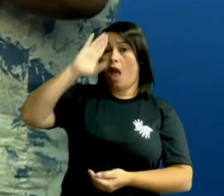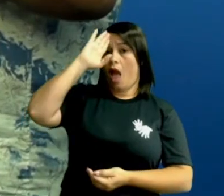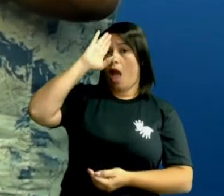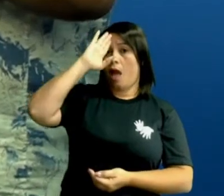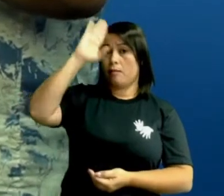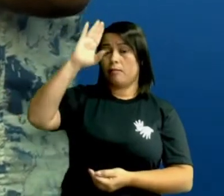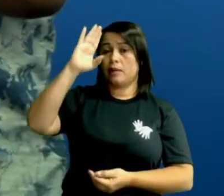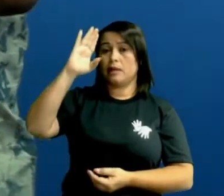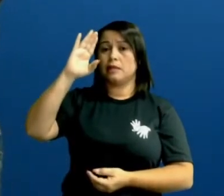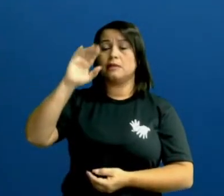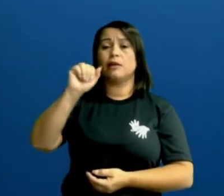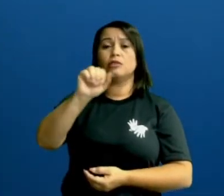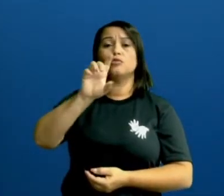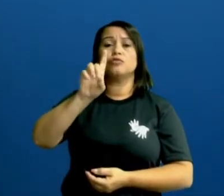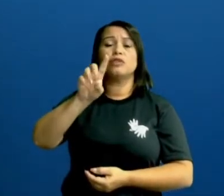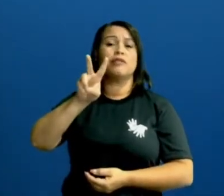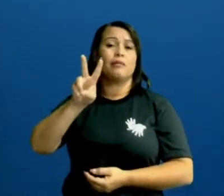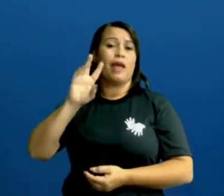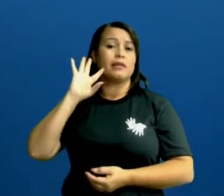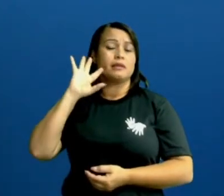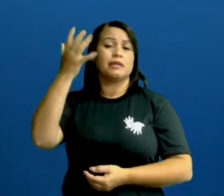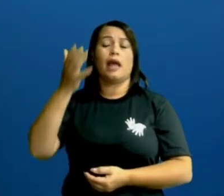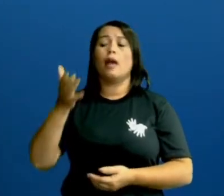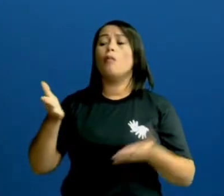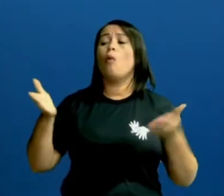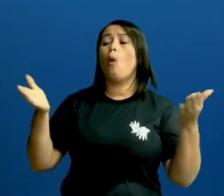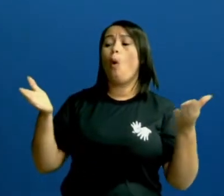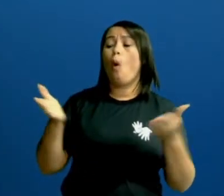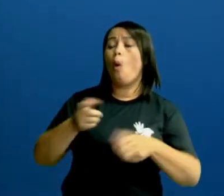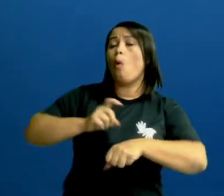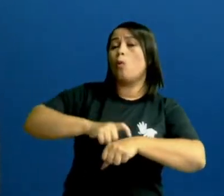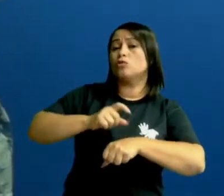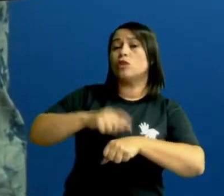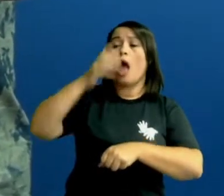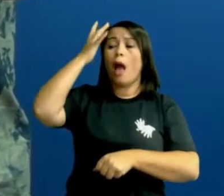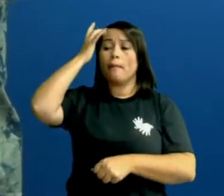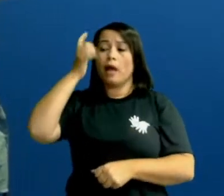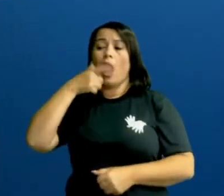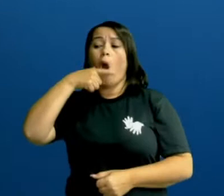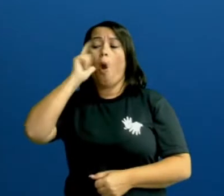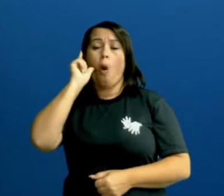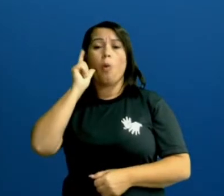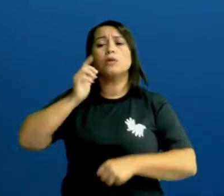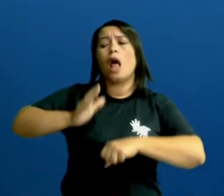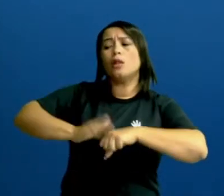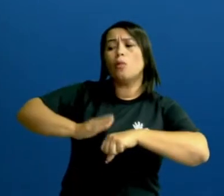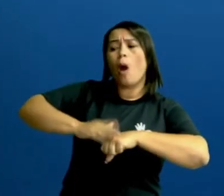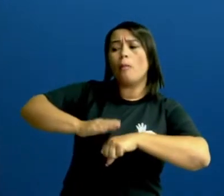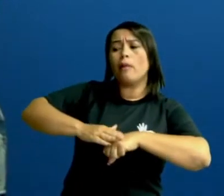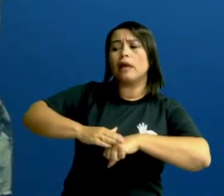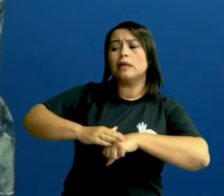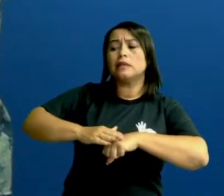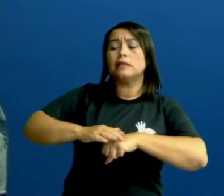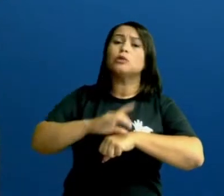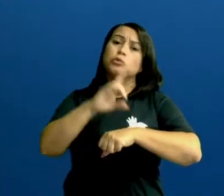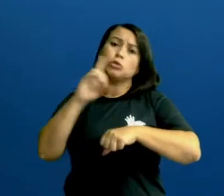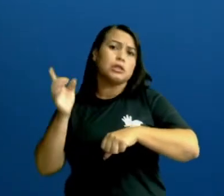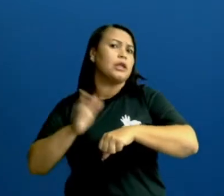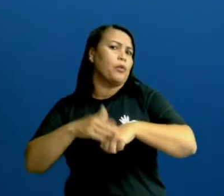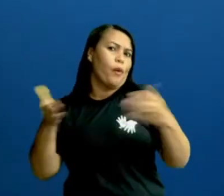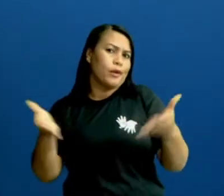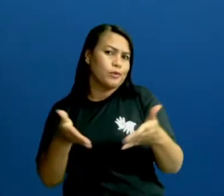Principais adjuntos adverbiais de tempo: hoje, amanhã, ontem, atualmente, nos